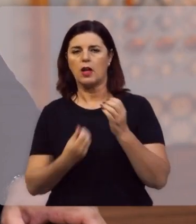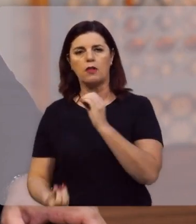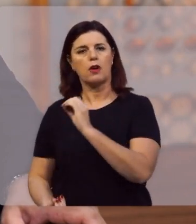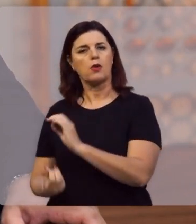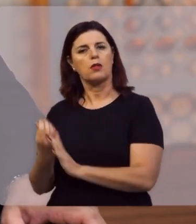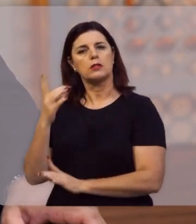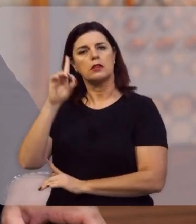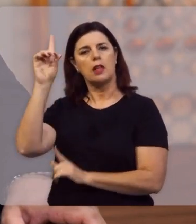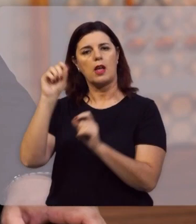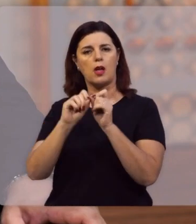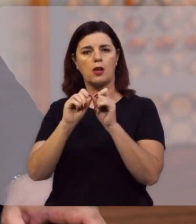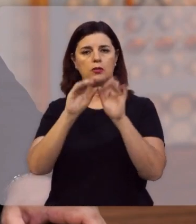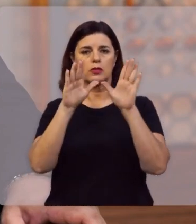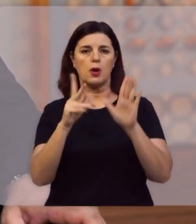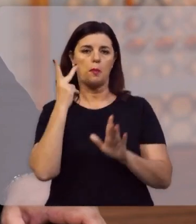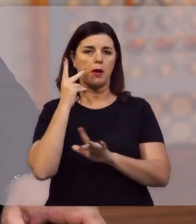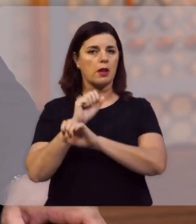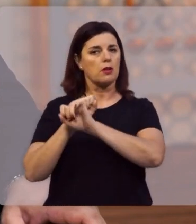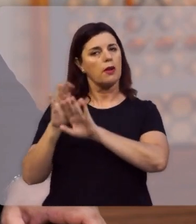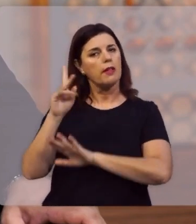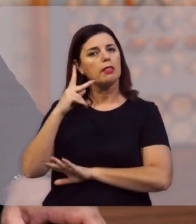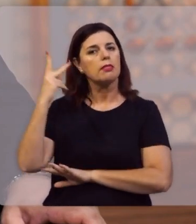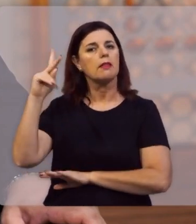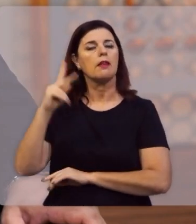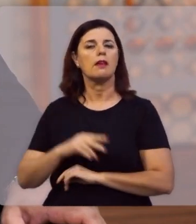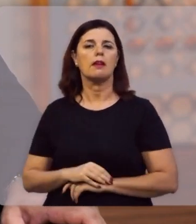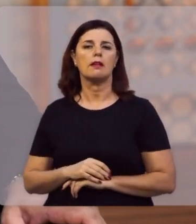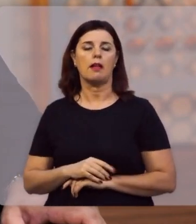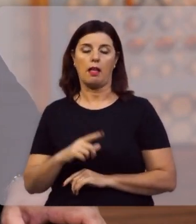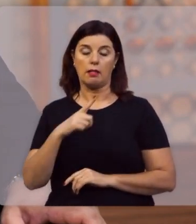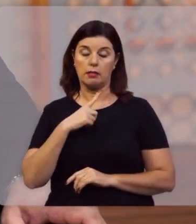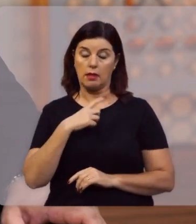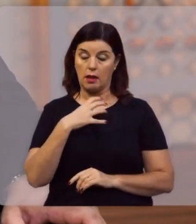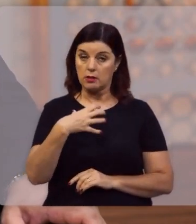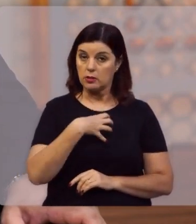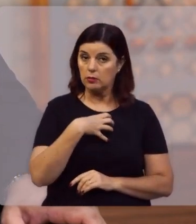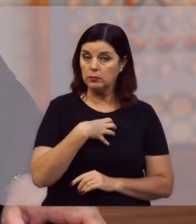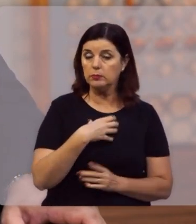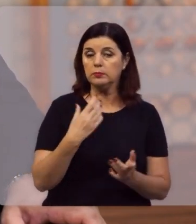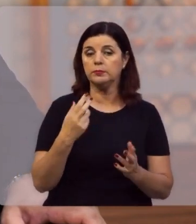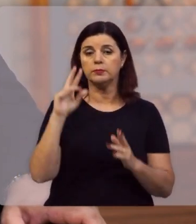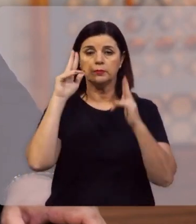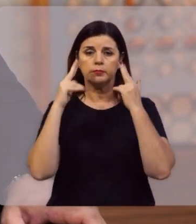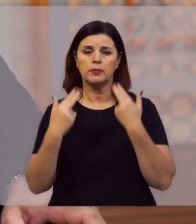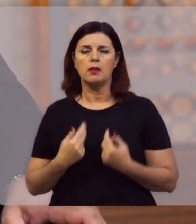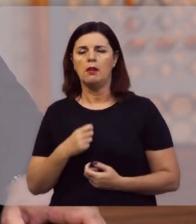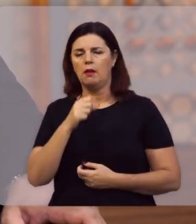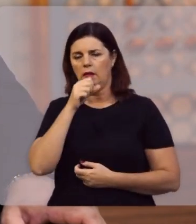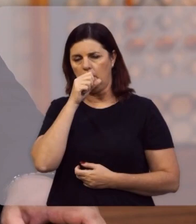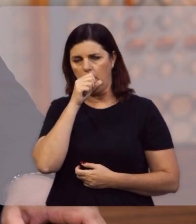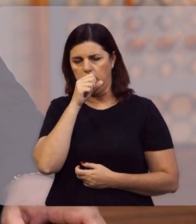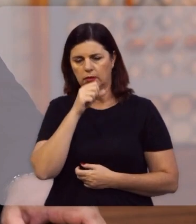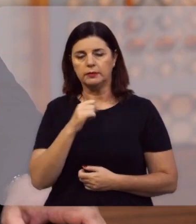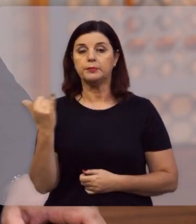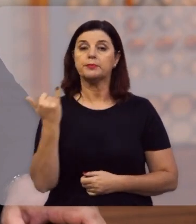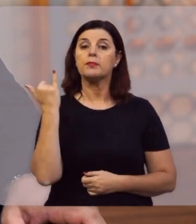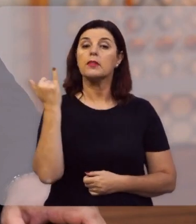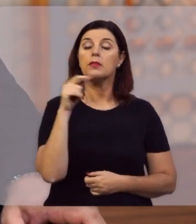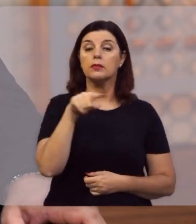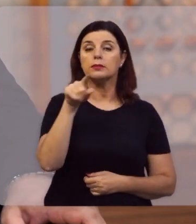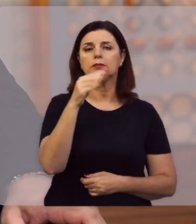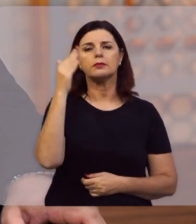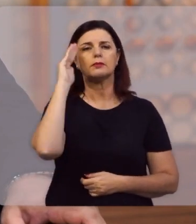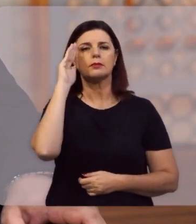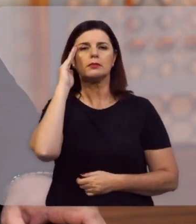Deus criou tudo para sua glória a instituições humanas mas é importante que você entenda que